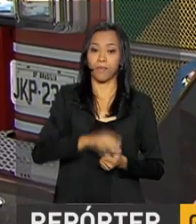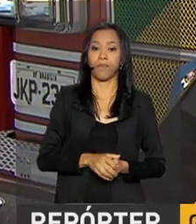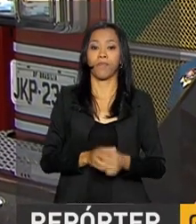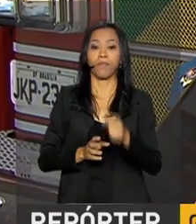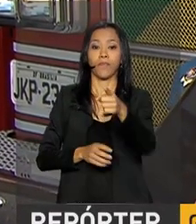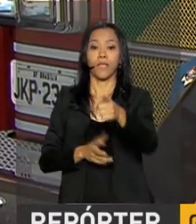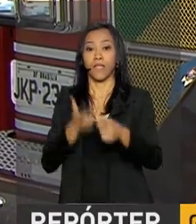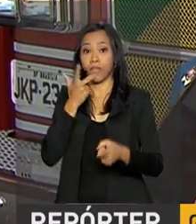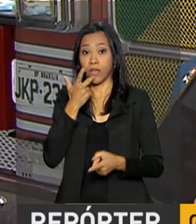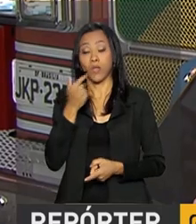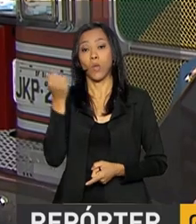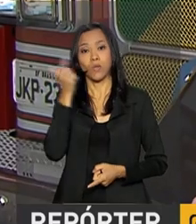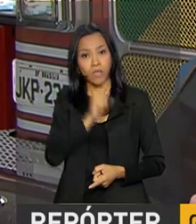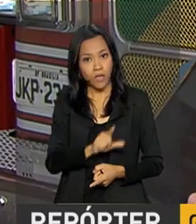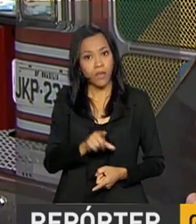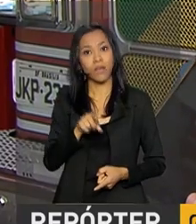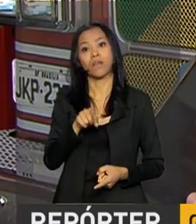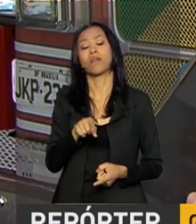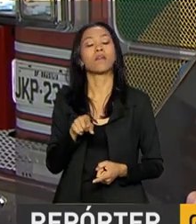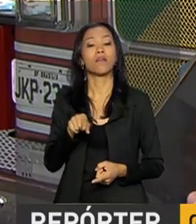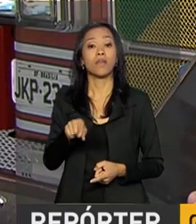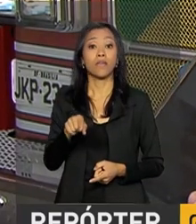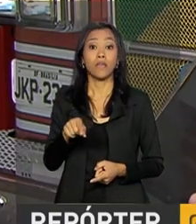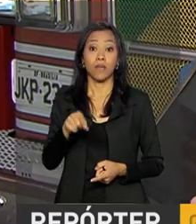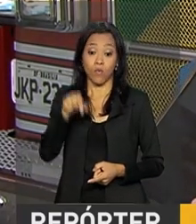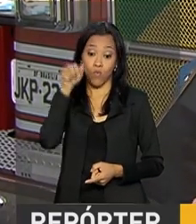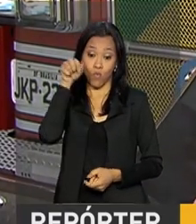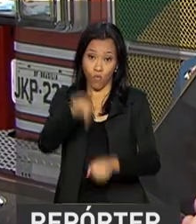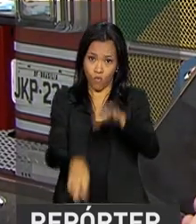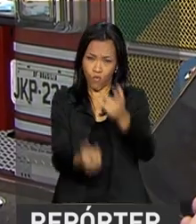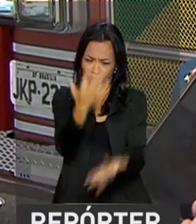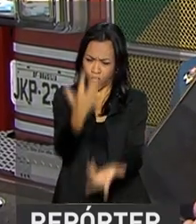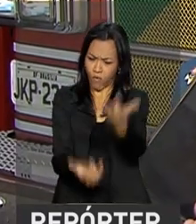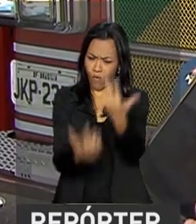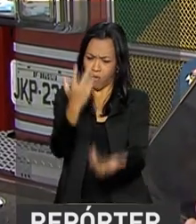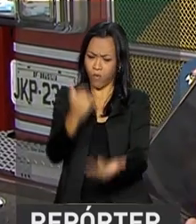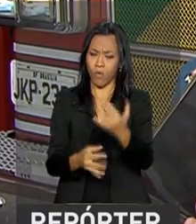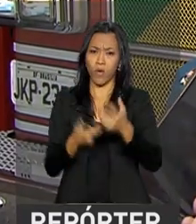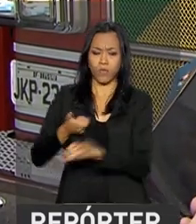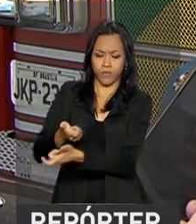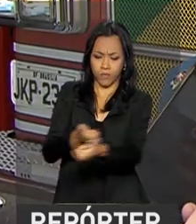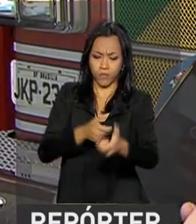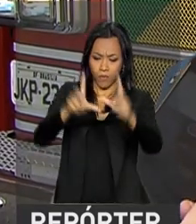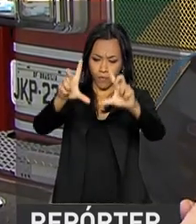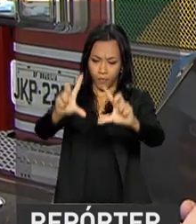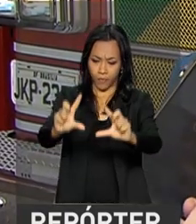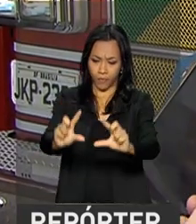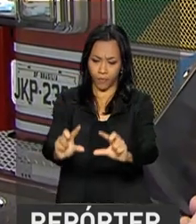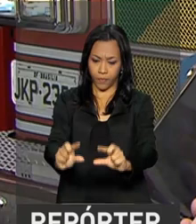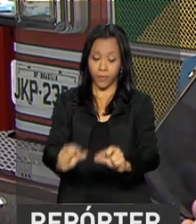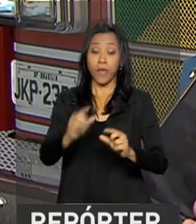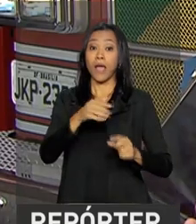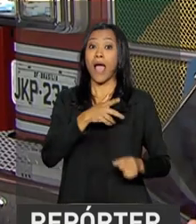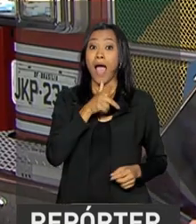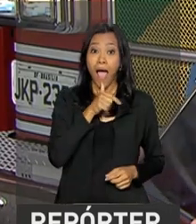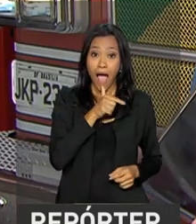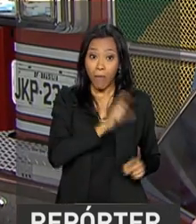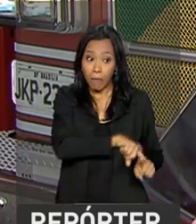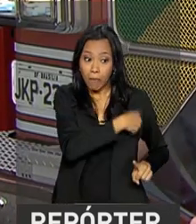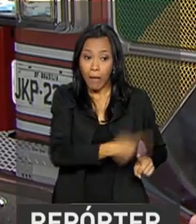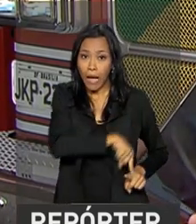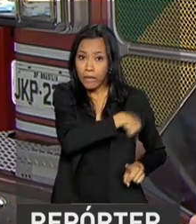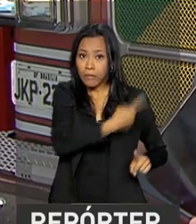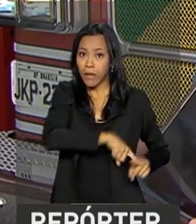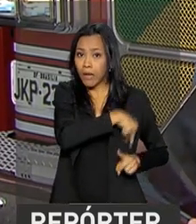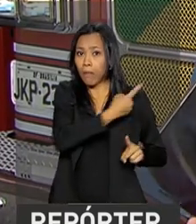Ela, primeiro, consegue combater o incêndio com muito mais eficiência. Ela gasta muito menos água do que se a gente utilizasse puramente a água para